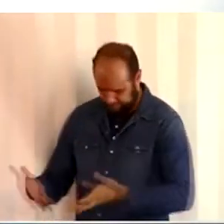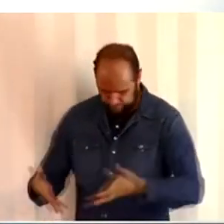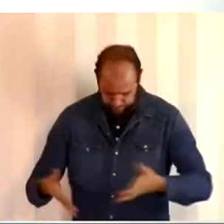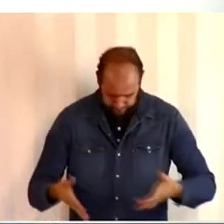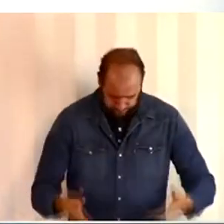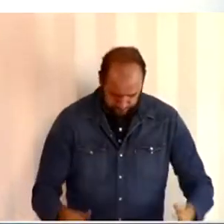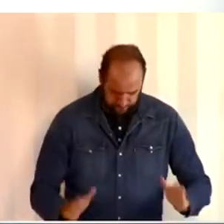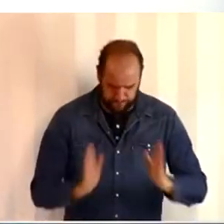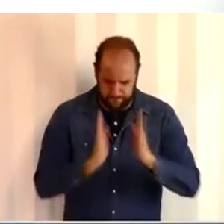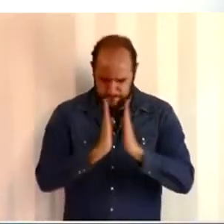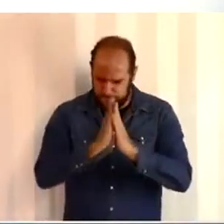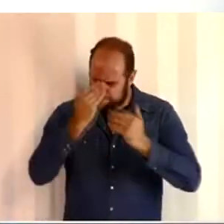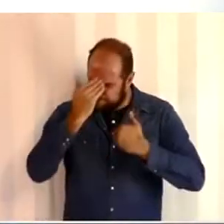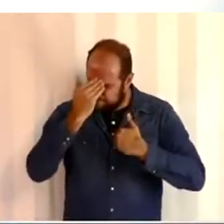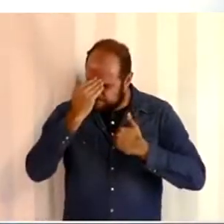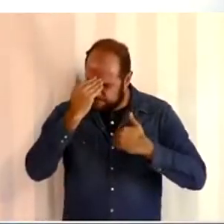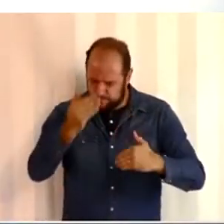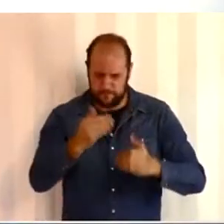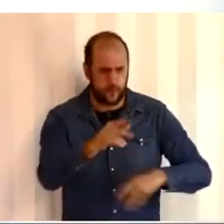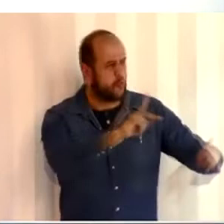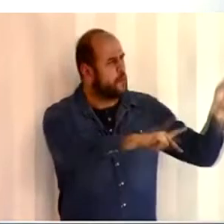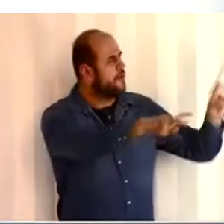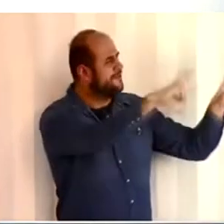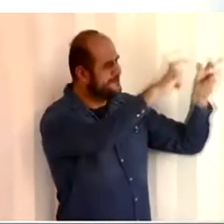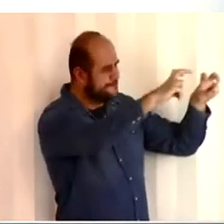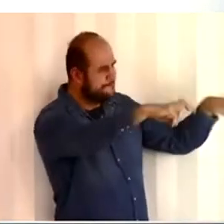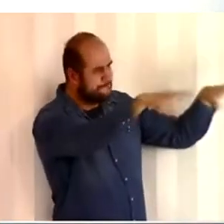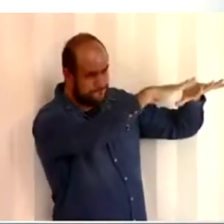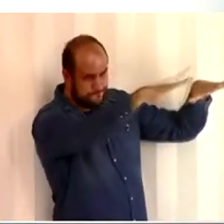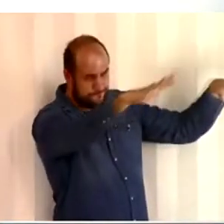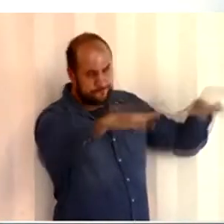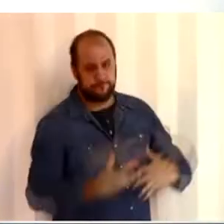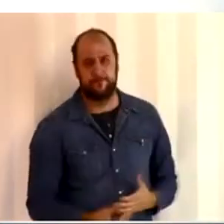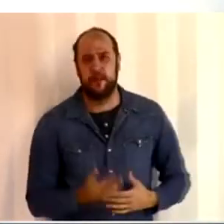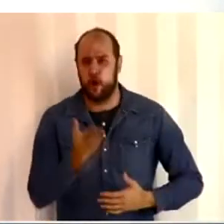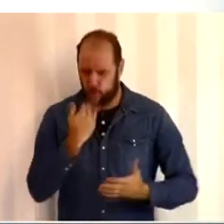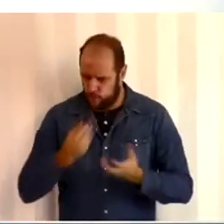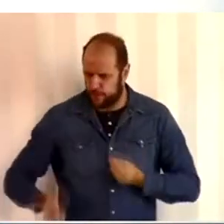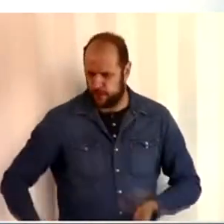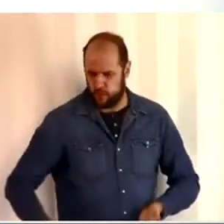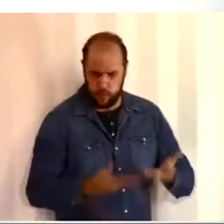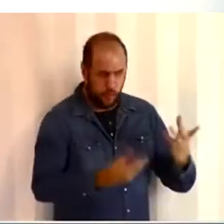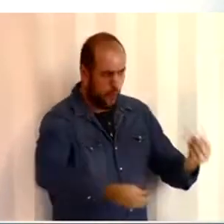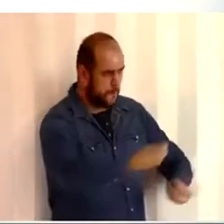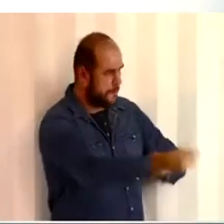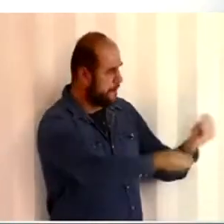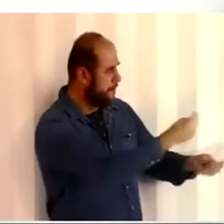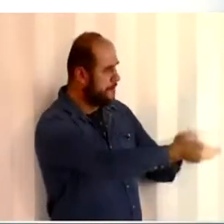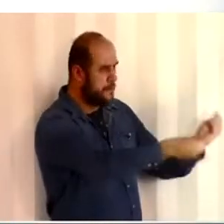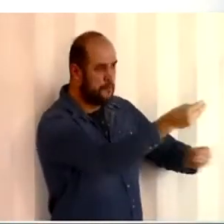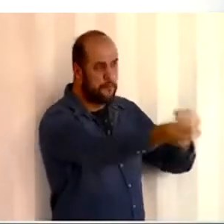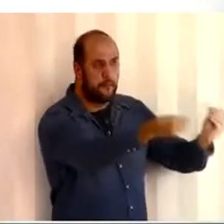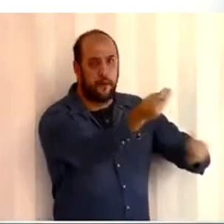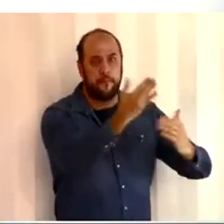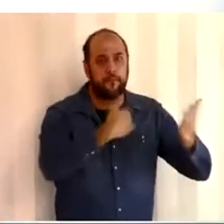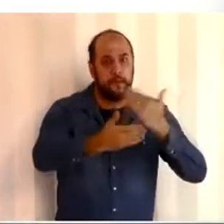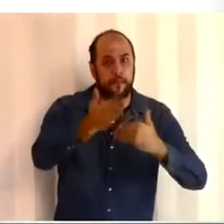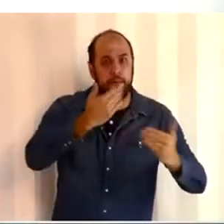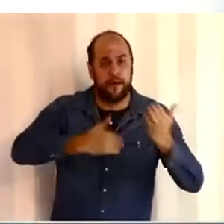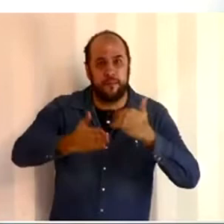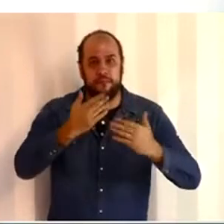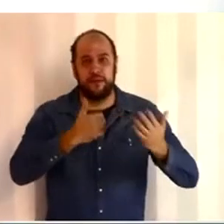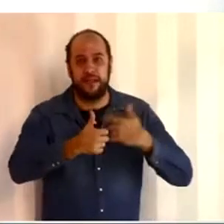separar o povo, todo mundo se assentou na relva e alimentou aquela multidão. E ainda sobram 12 cestos, um para